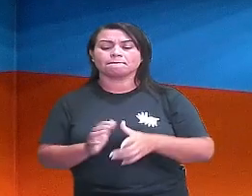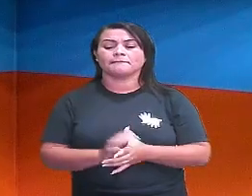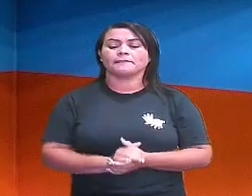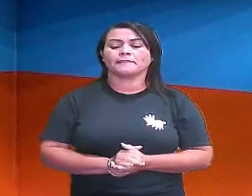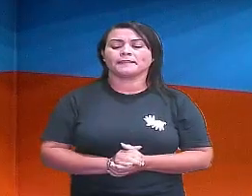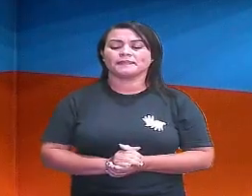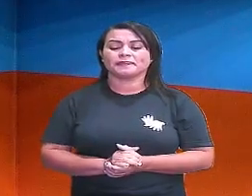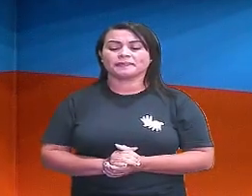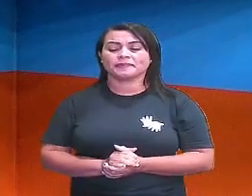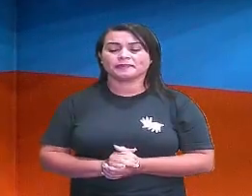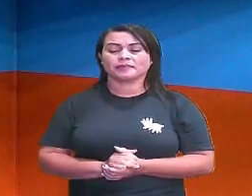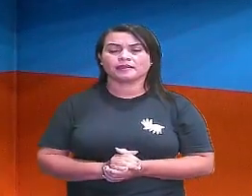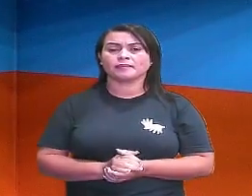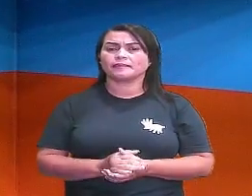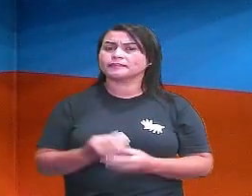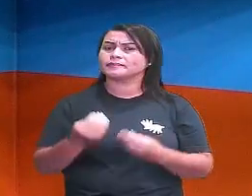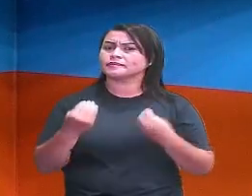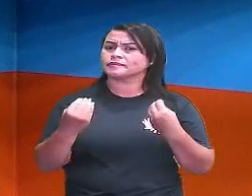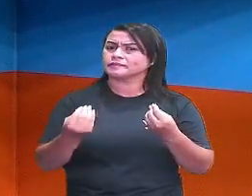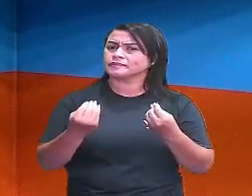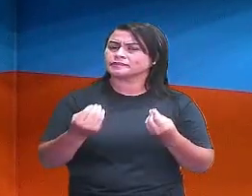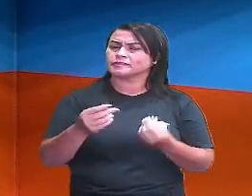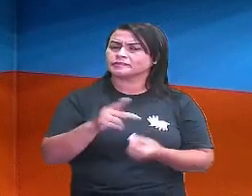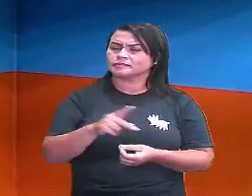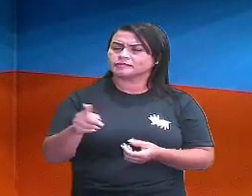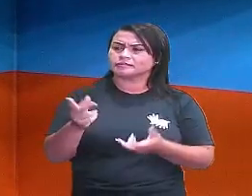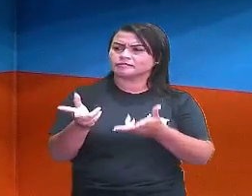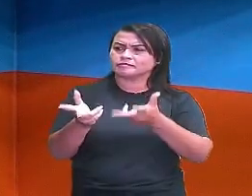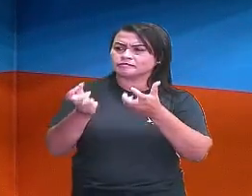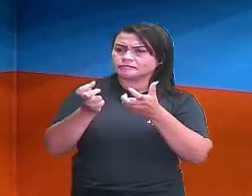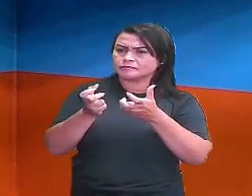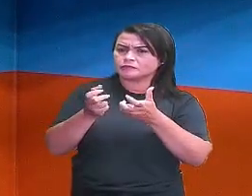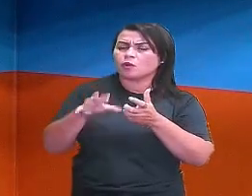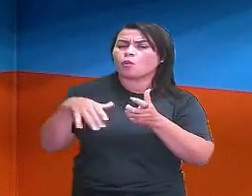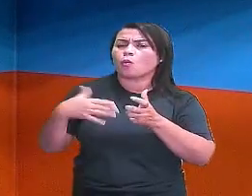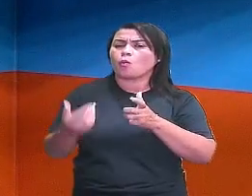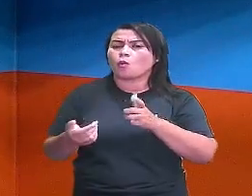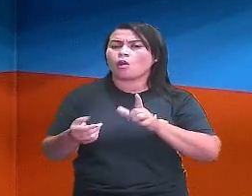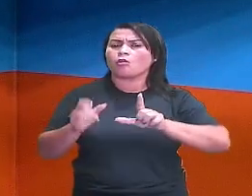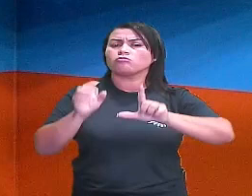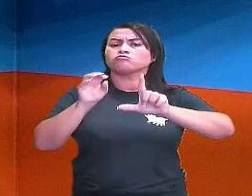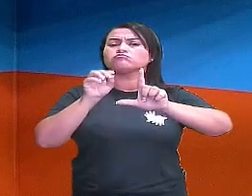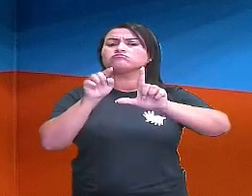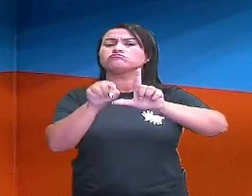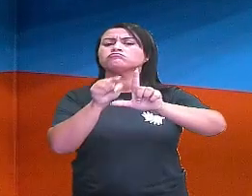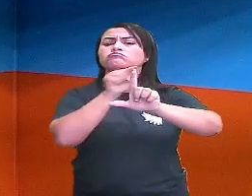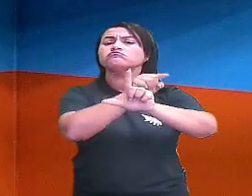Beleza. Professora, eu tenho como perceber em qual quadrante cada um vai ficar?